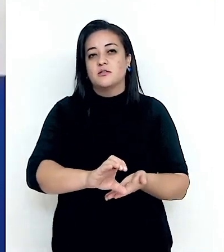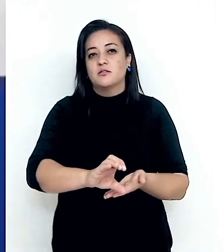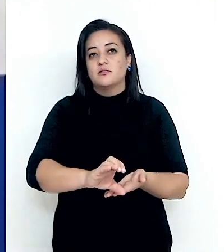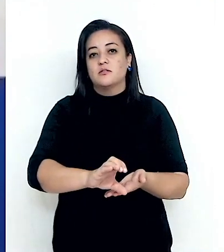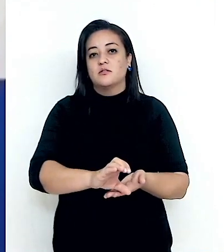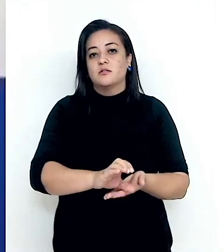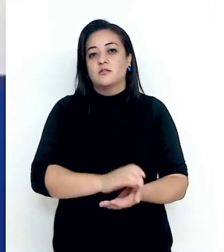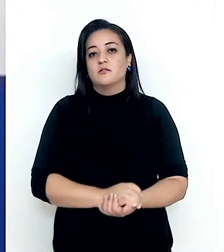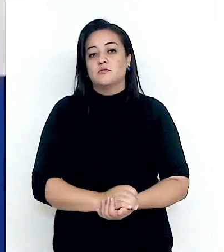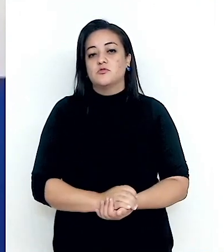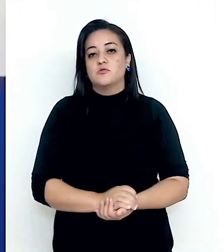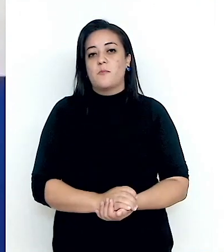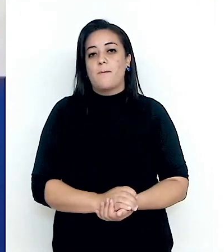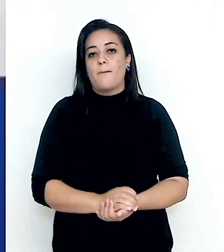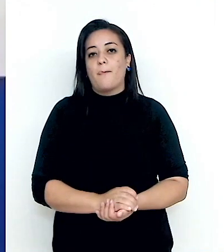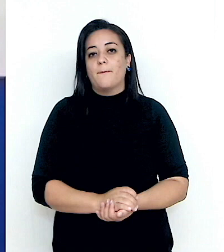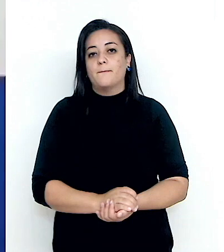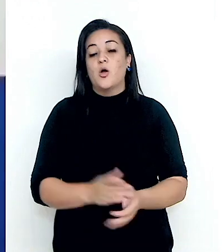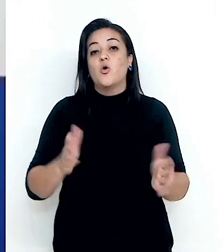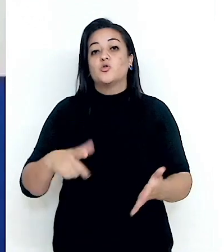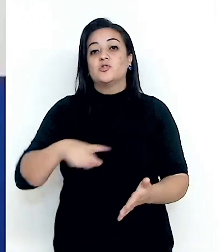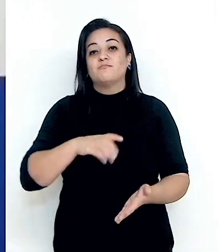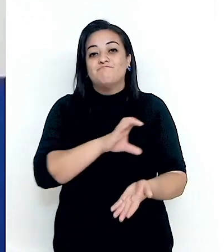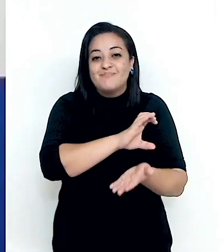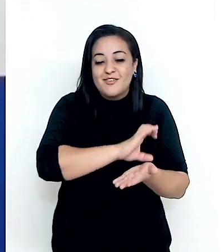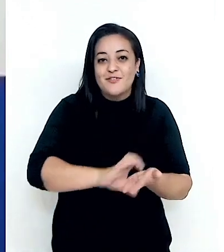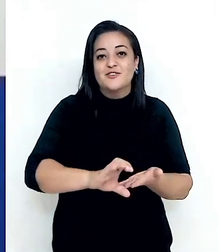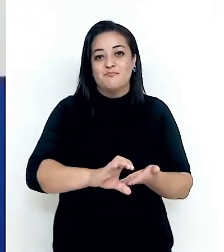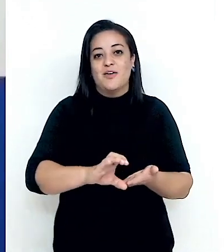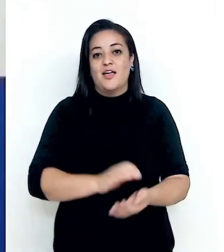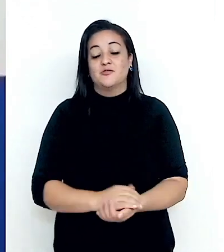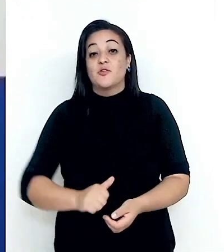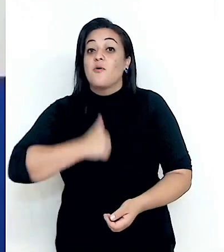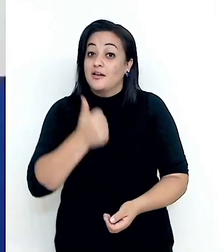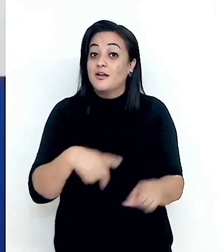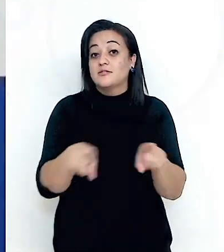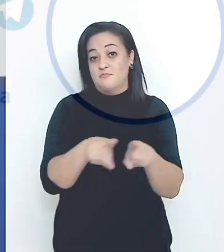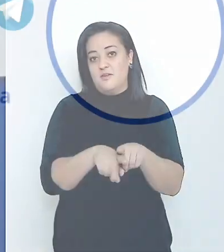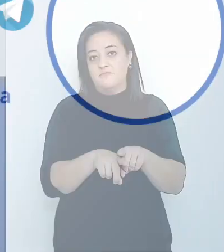quantitativos, né? Chegamos na época dos investimentos qualitativos também.